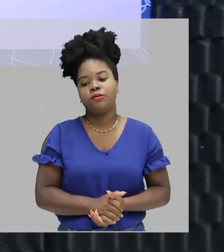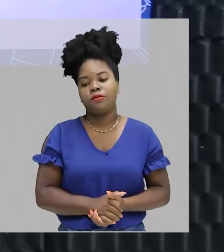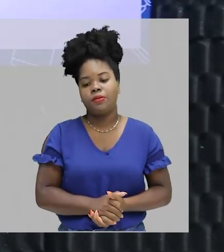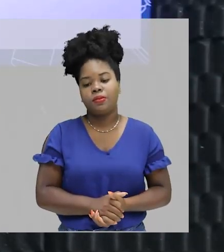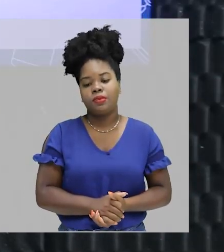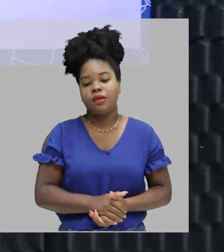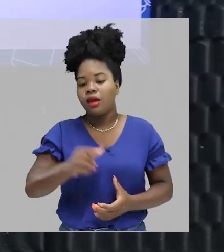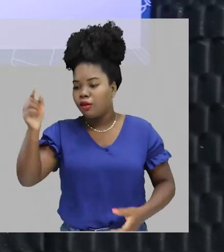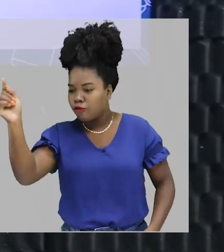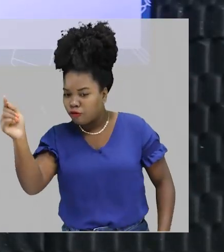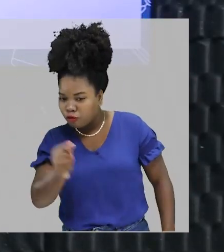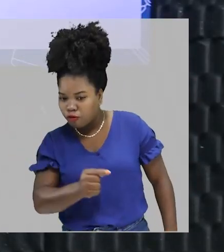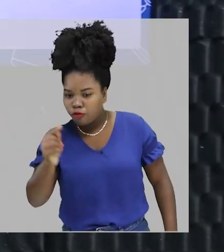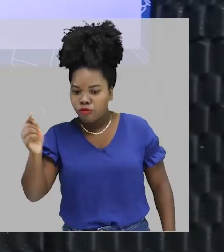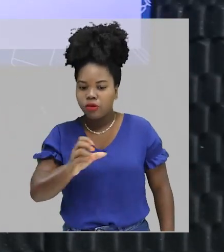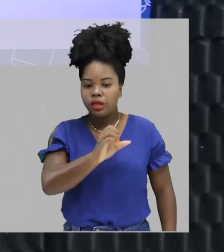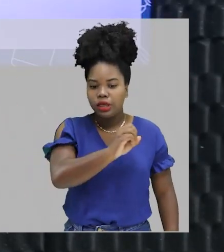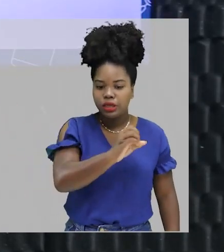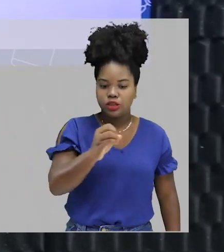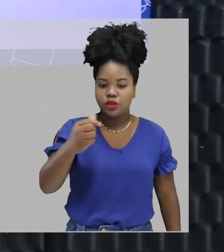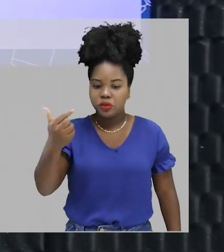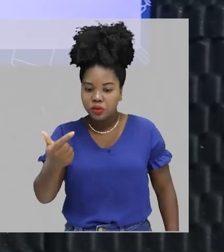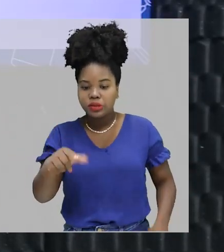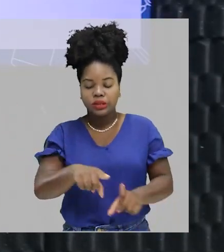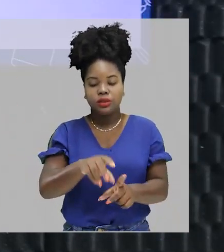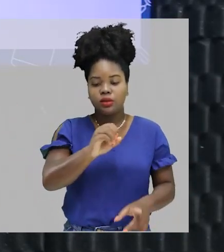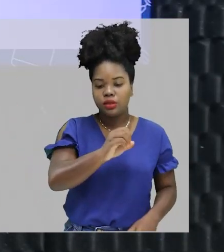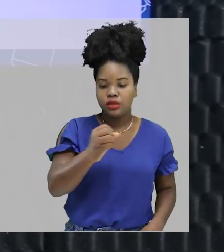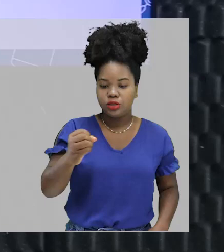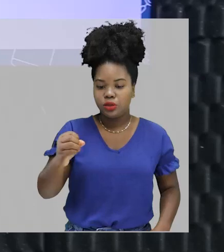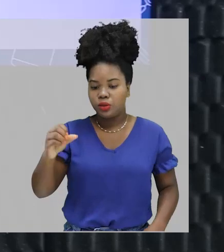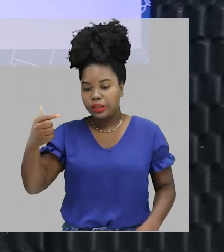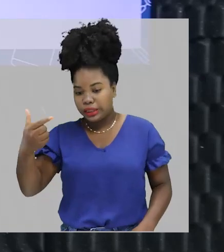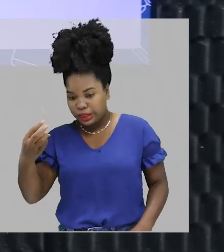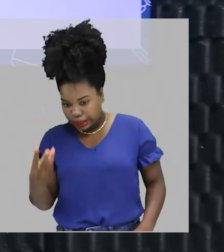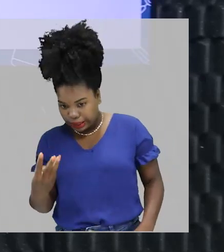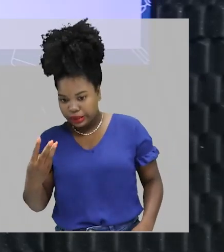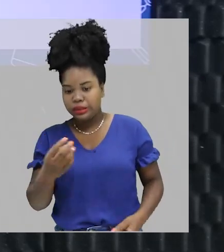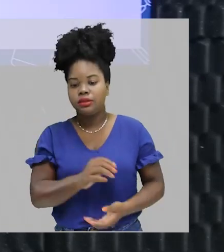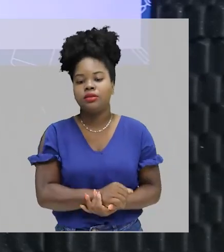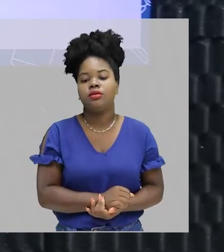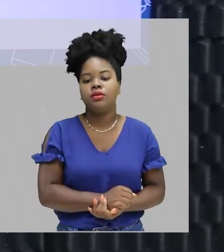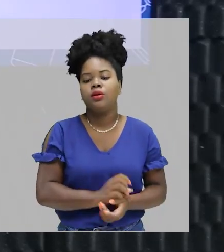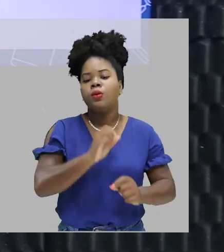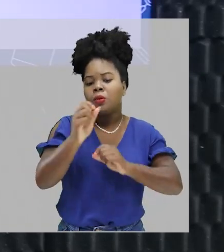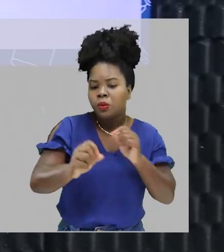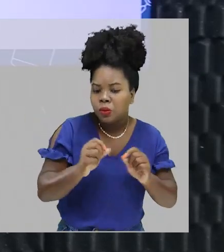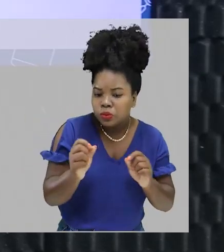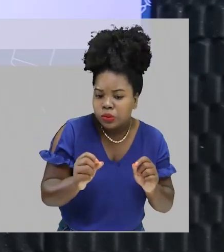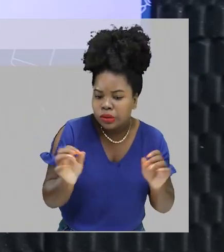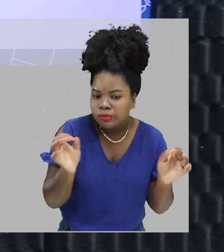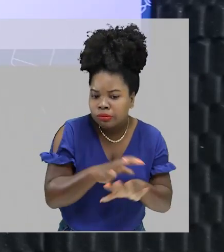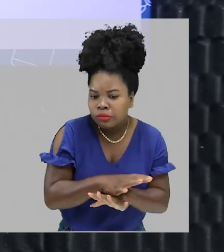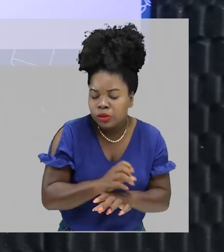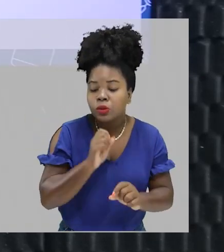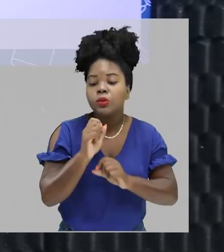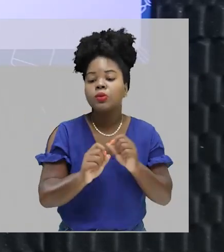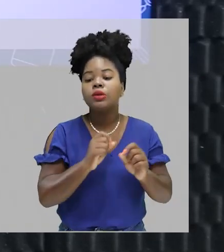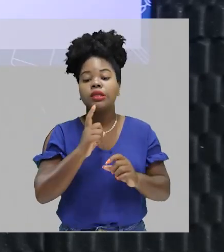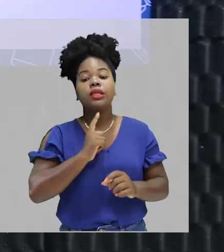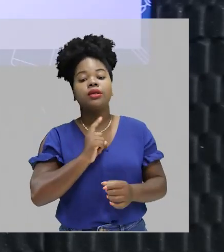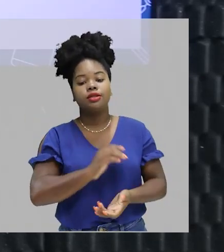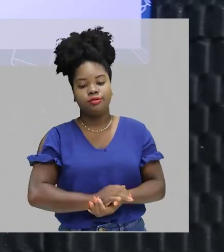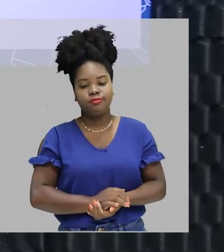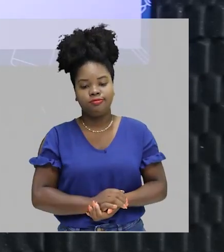aí, vou eliminar o SO2, vou eliminar o SO3. O que restou no lado do reagente?